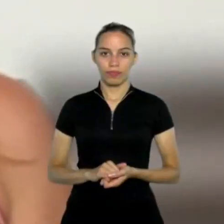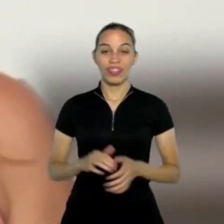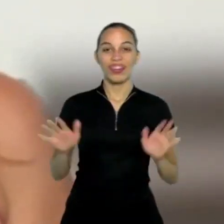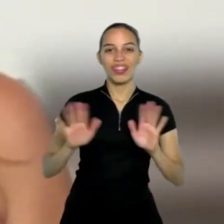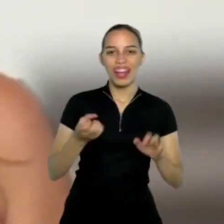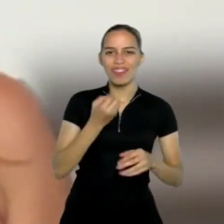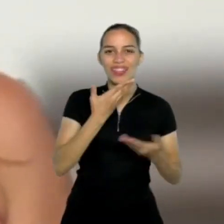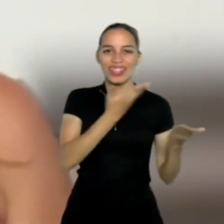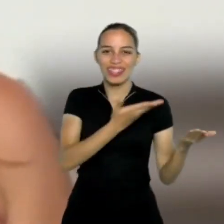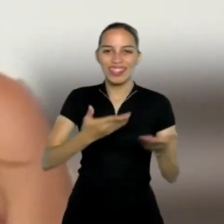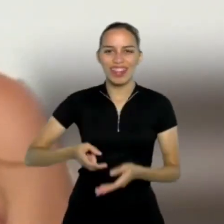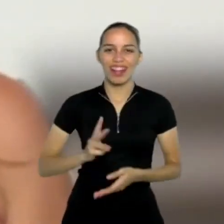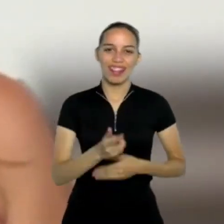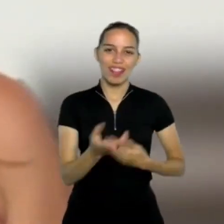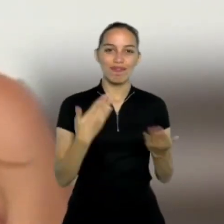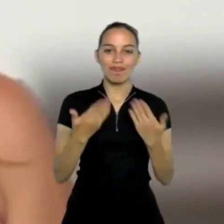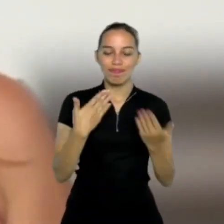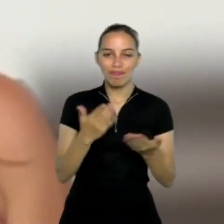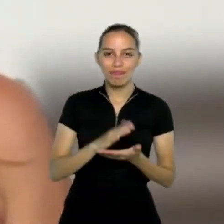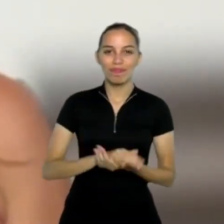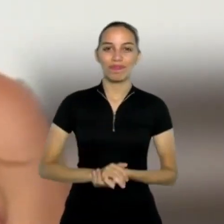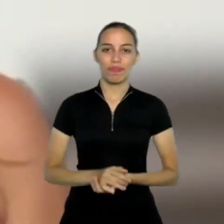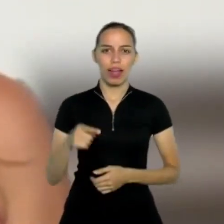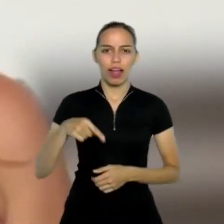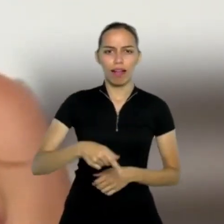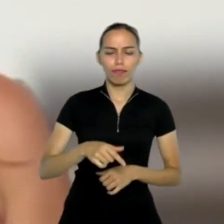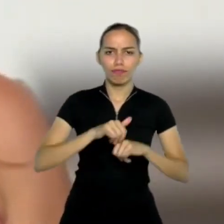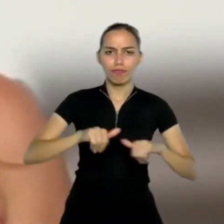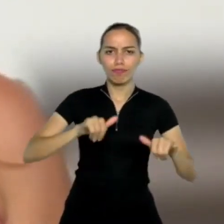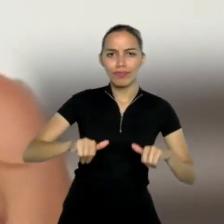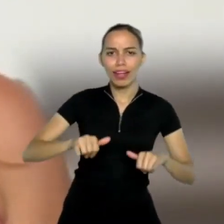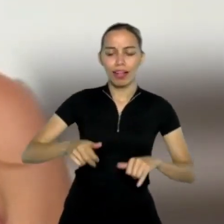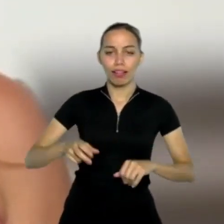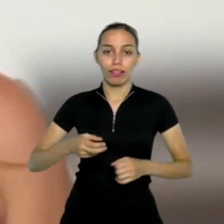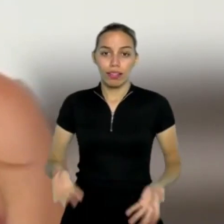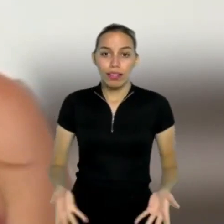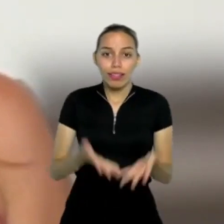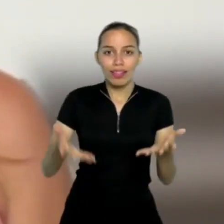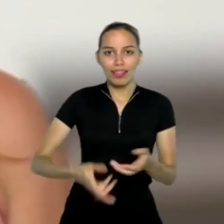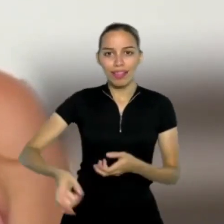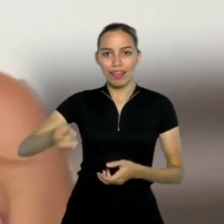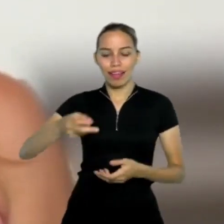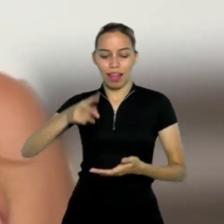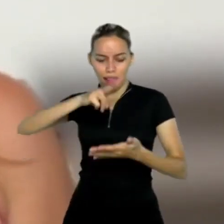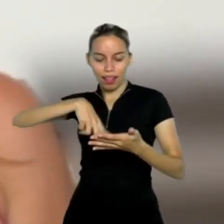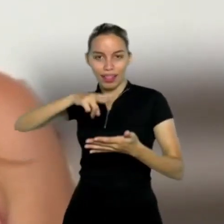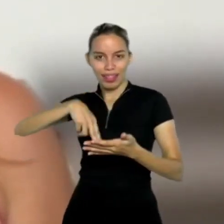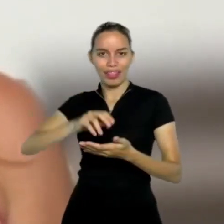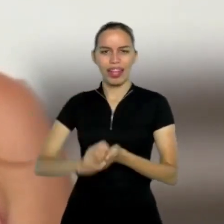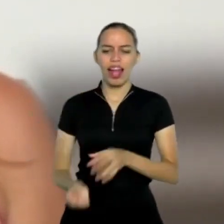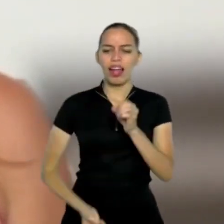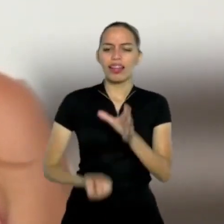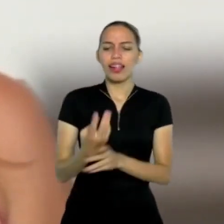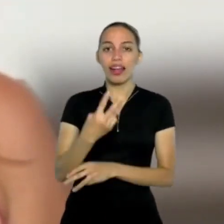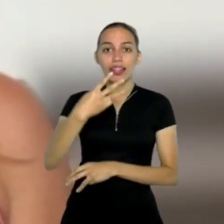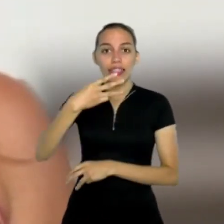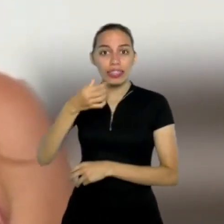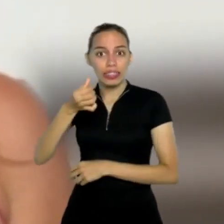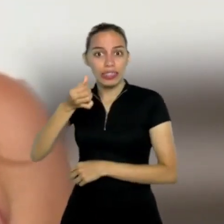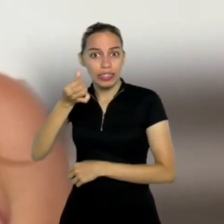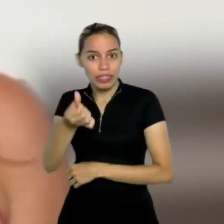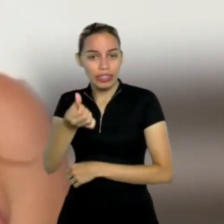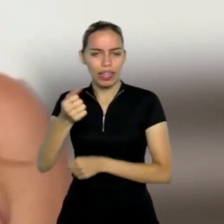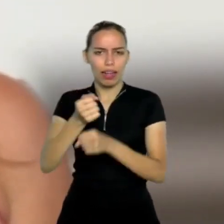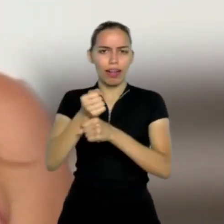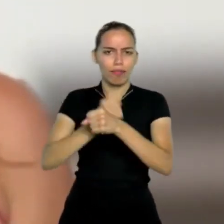Olá, bem-vindos ao Sempre um Papo, este projeto de incentivo ao hábito da leitura, criado há 36 anos pelo